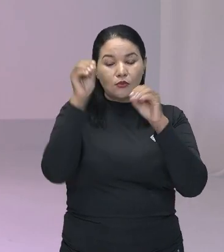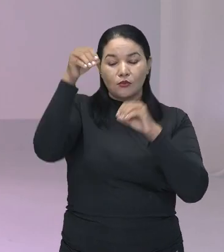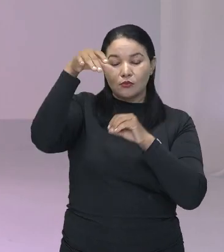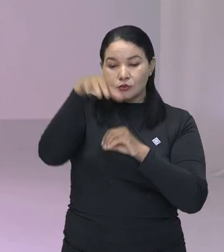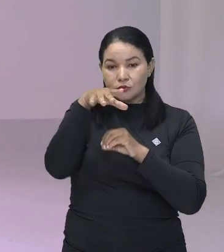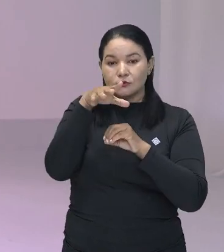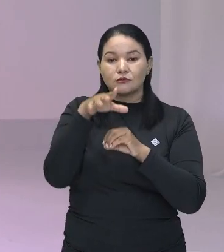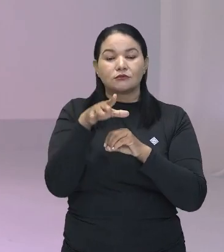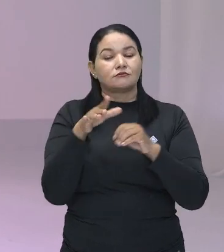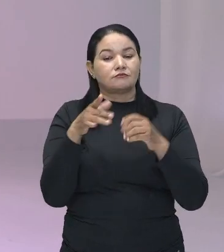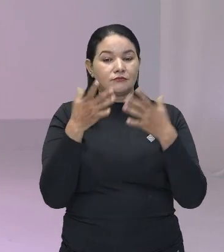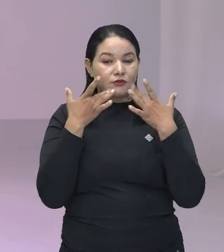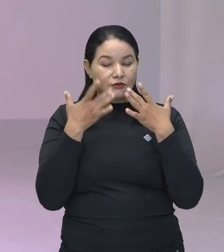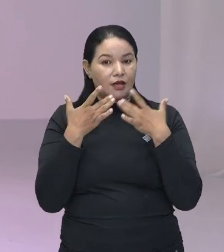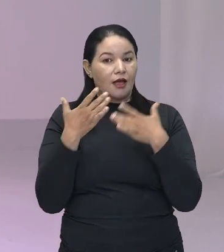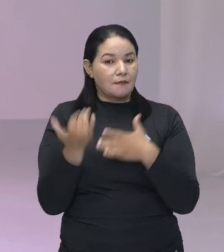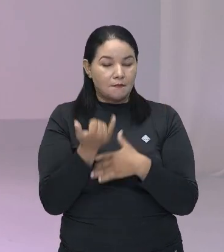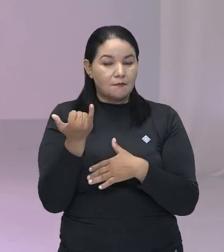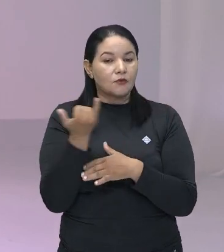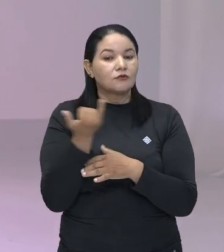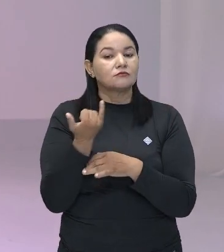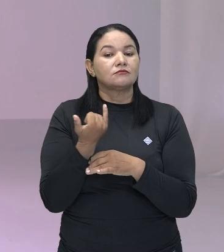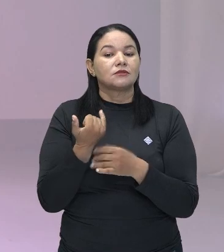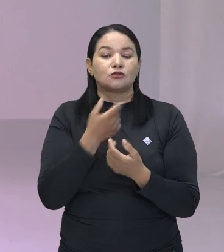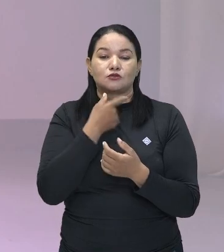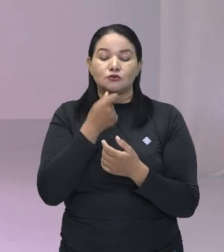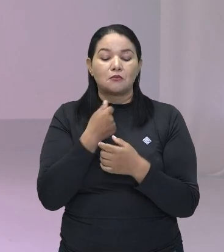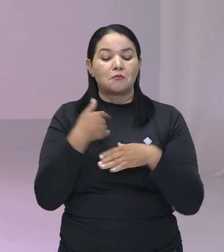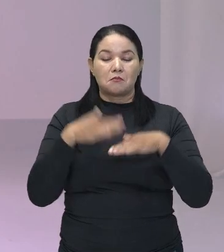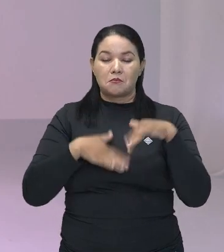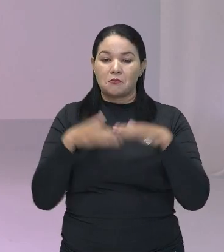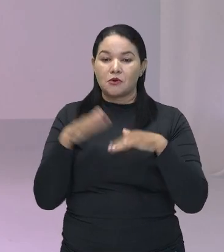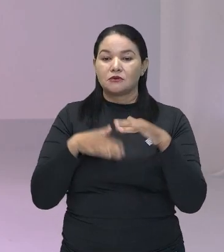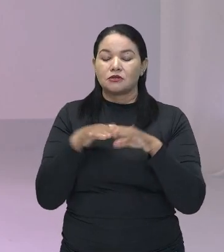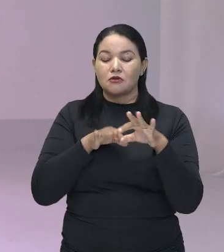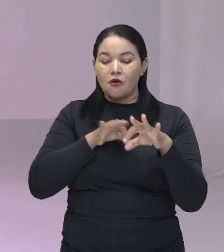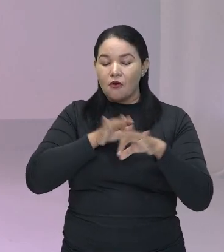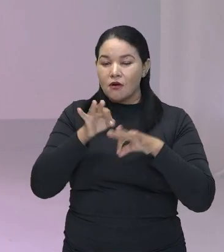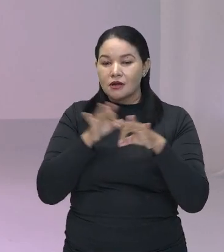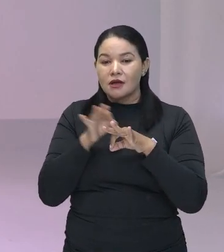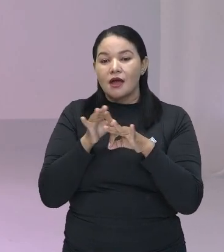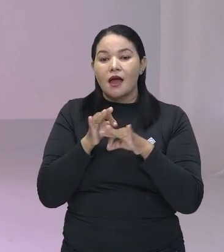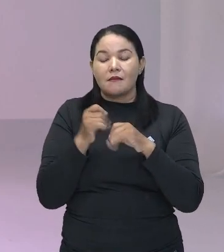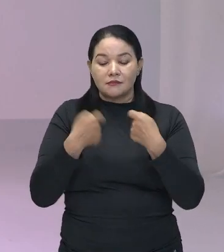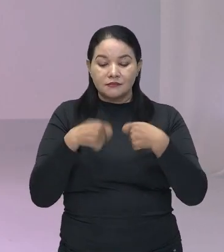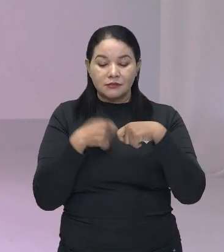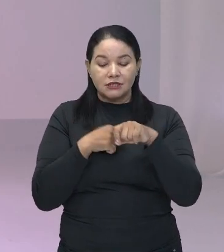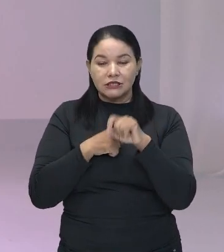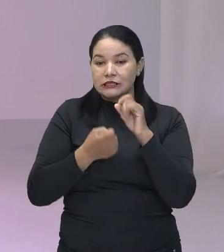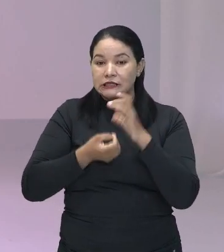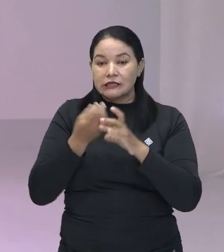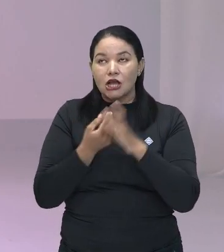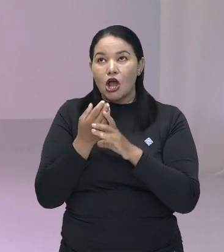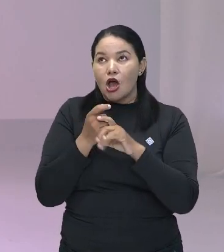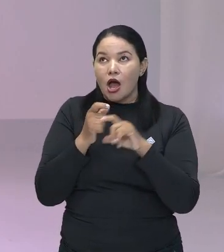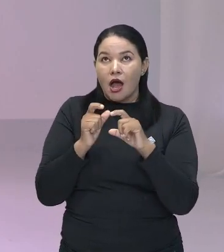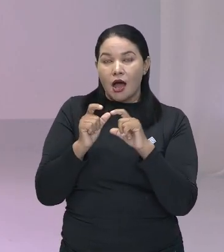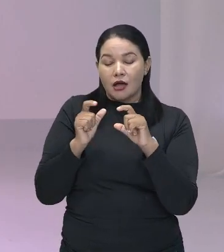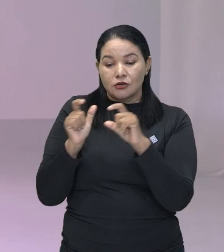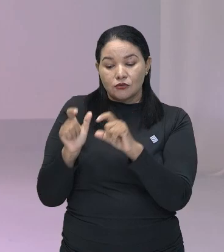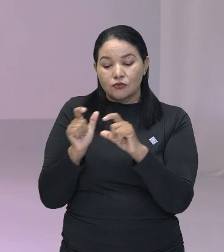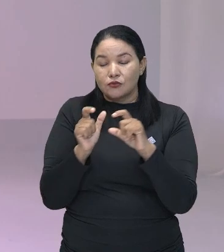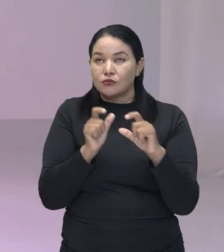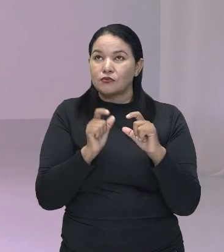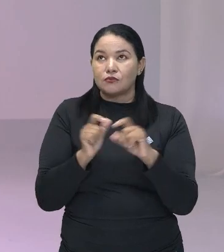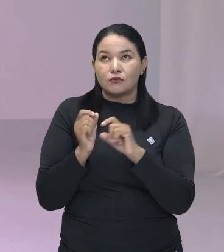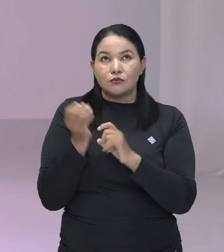peça teatral. Olha a importância, né, da figura do iluminador. É ele que concebe toda essa colocação das luzes em uma